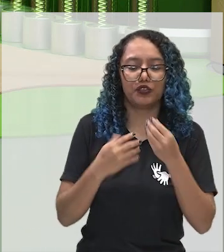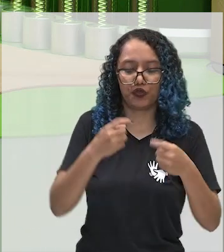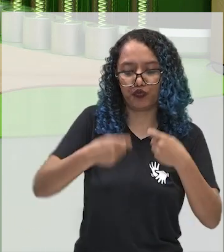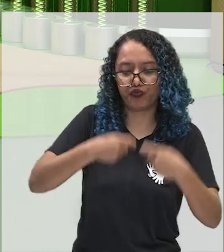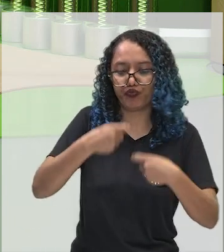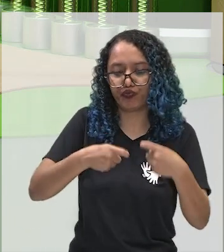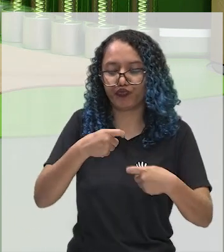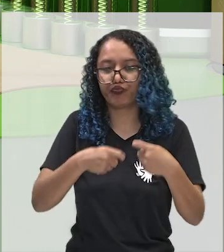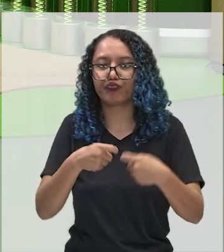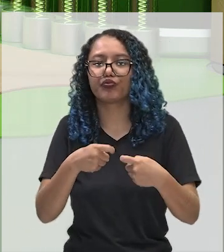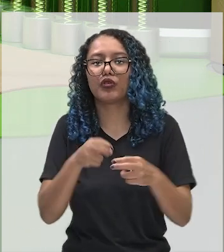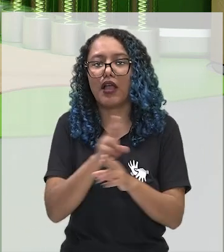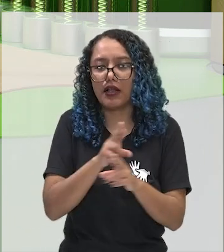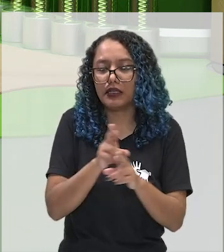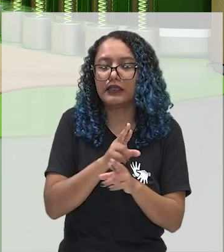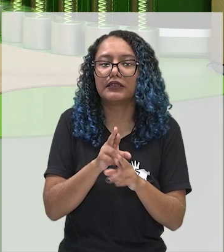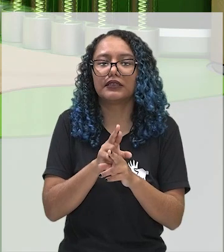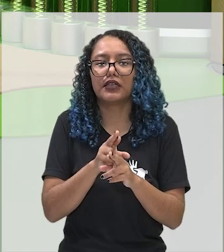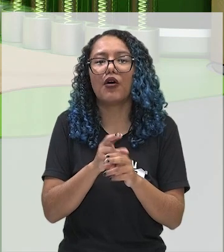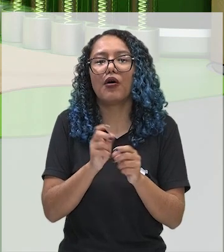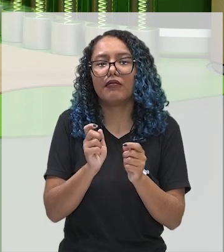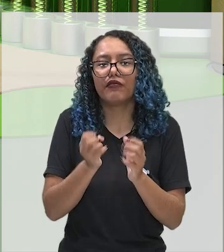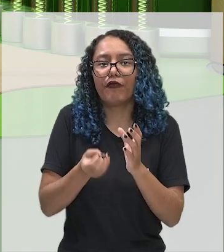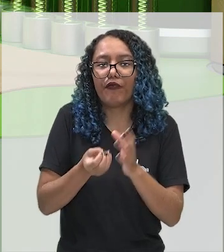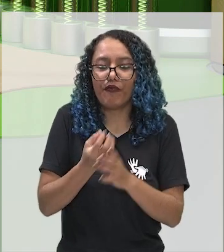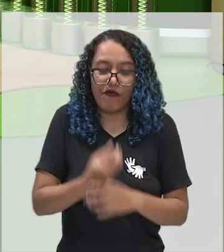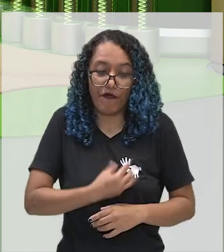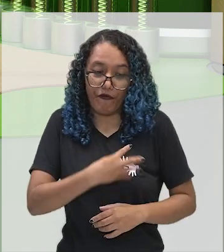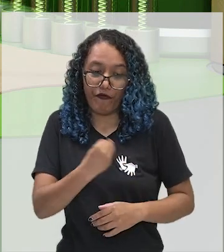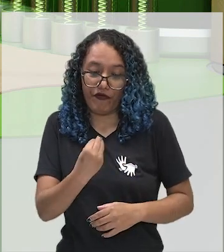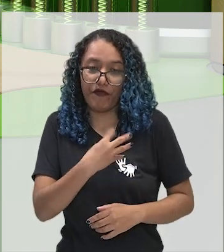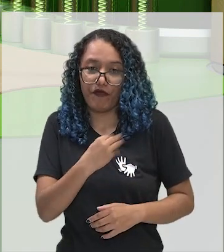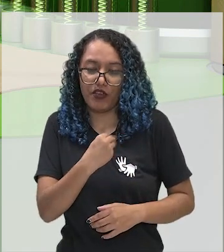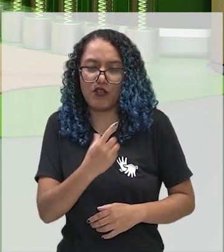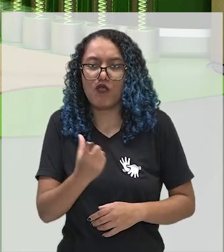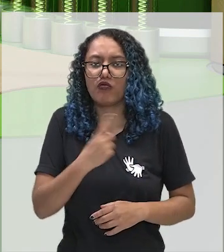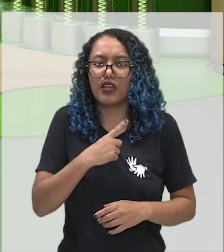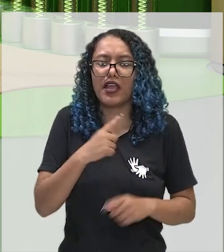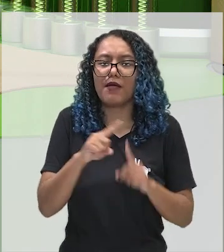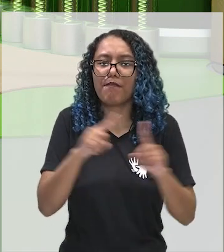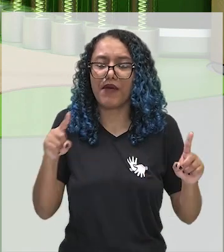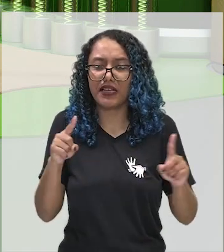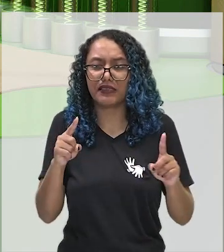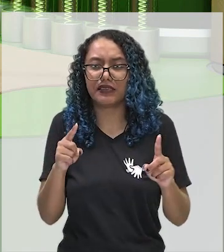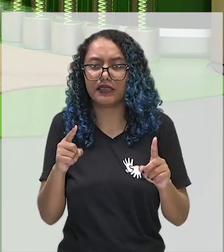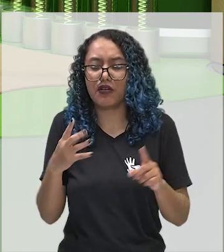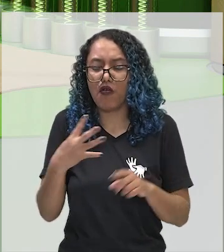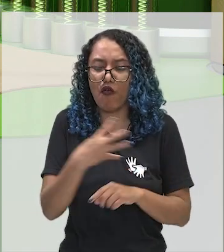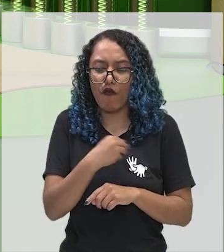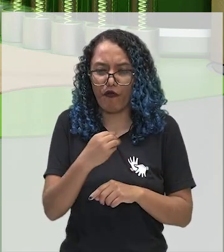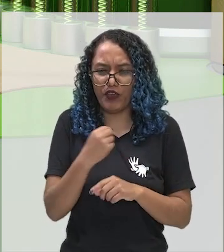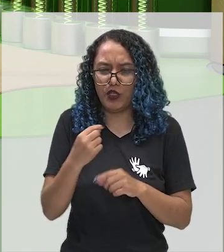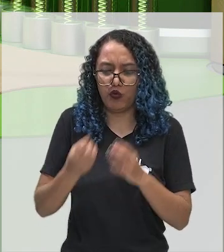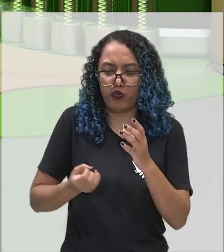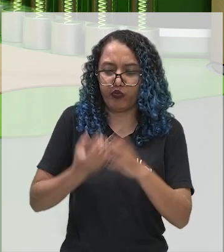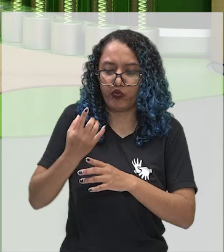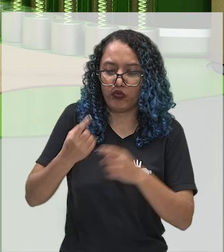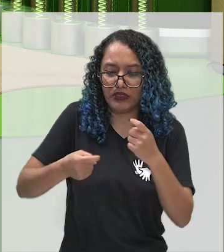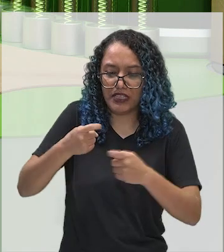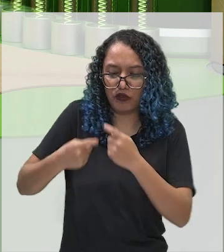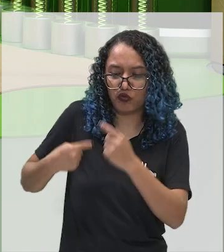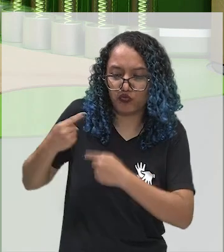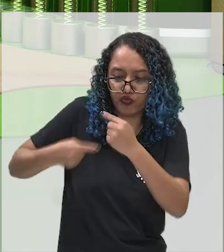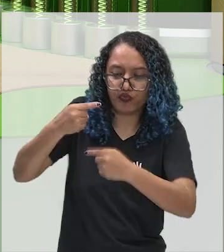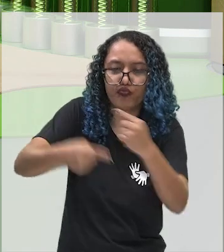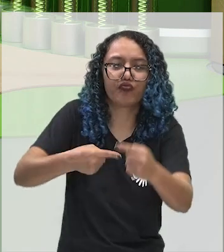tigresa. Eles vão gerar um descendente, mas esse descendente aí não vai ser fértil, ele não vai poder gerar